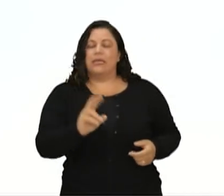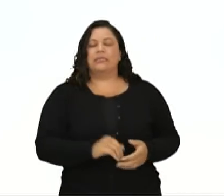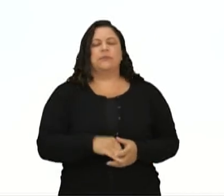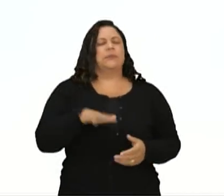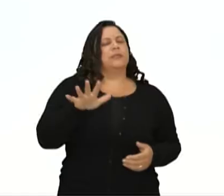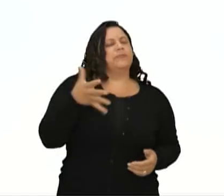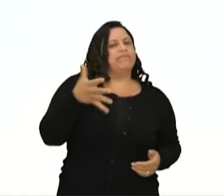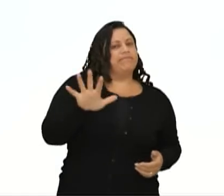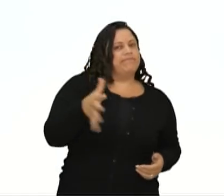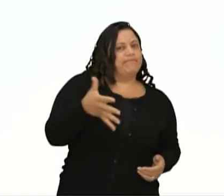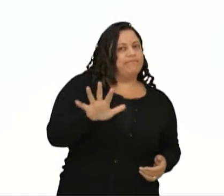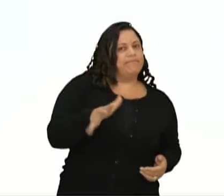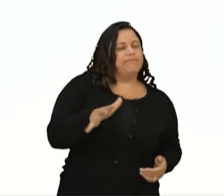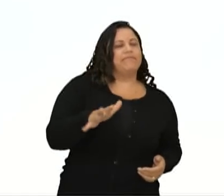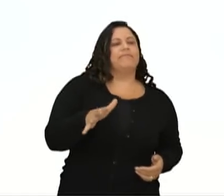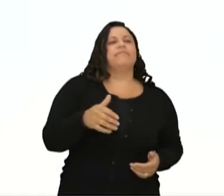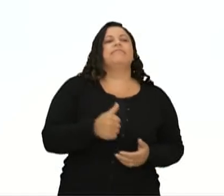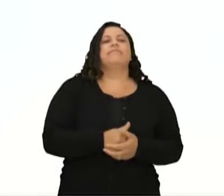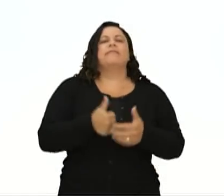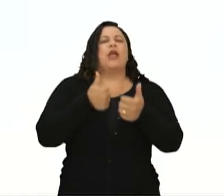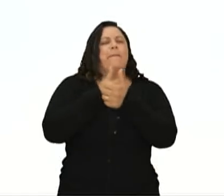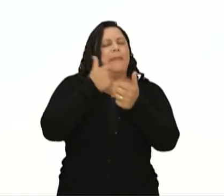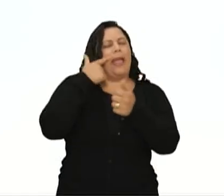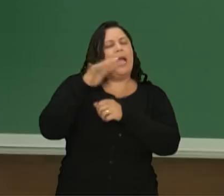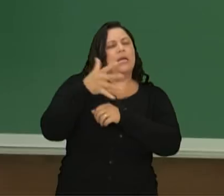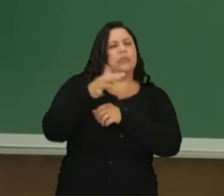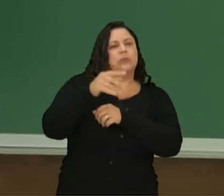média igual e aproximada a